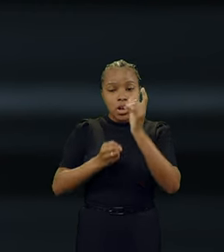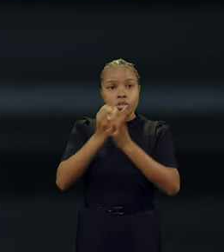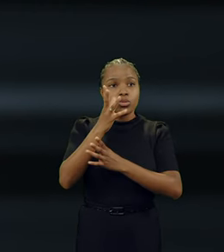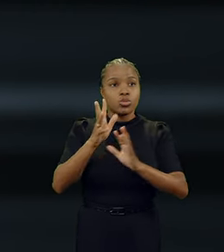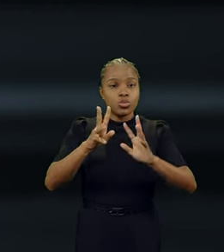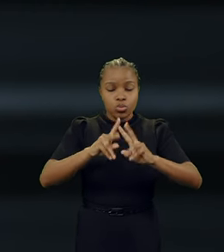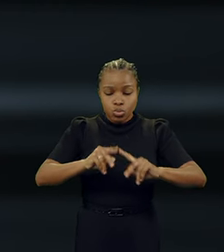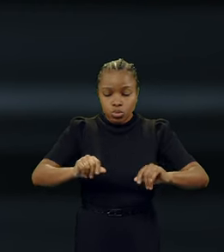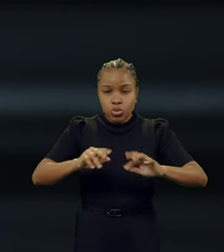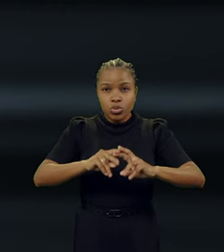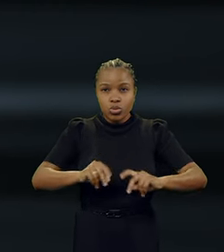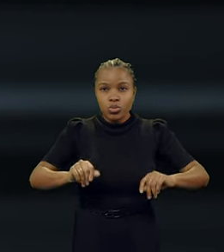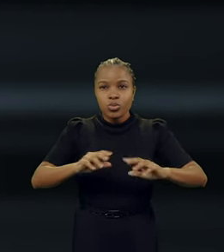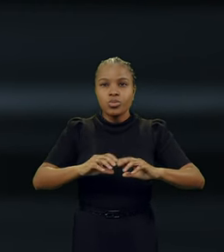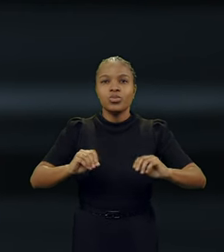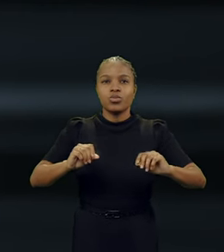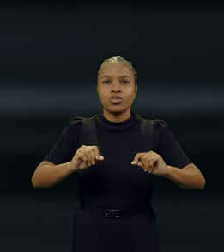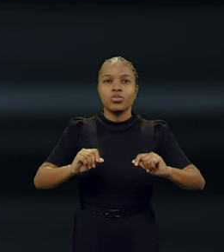um bonequinho.